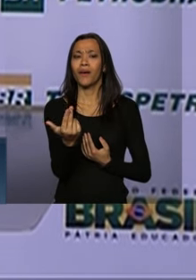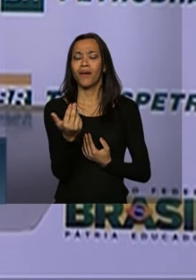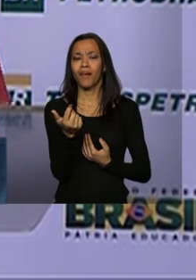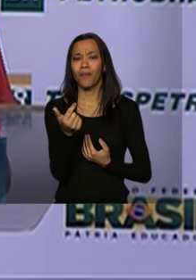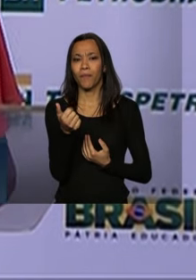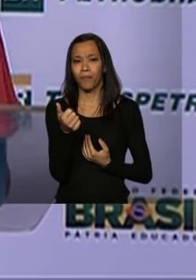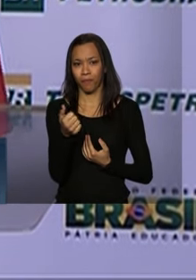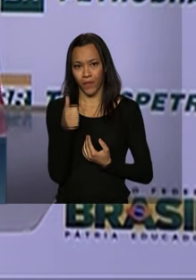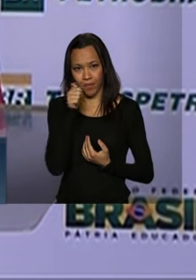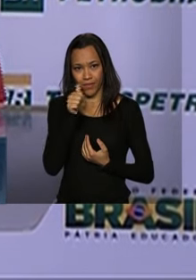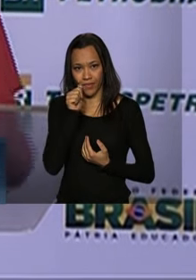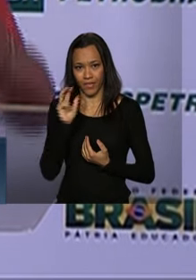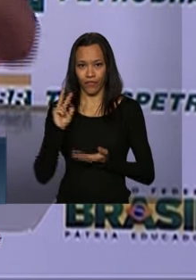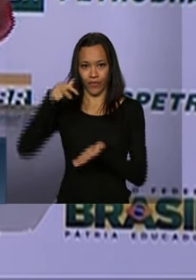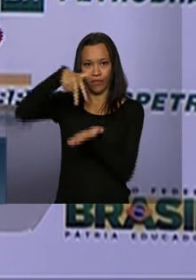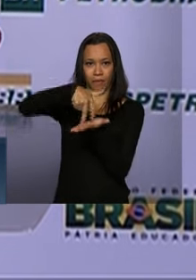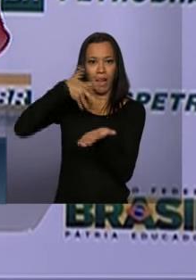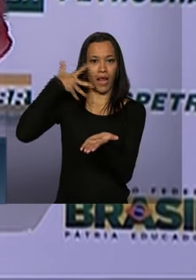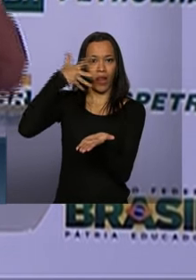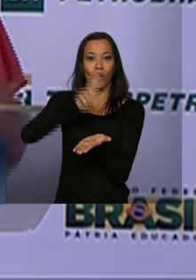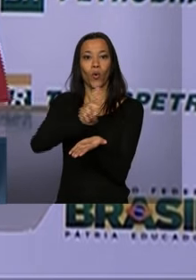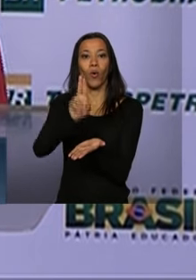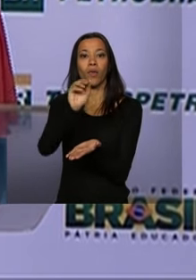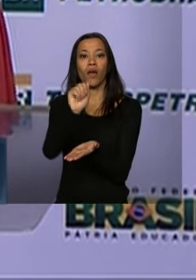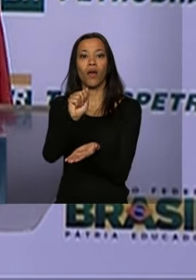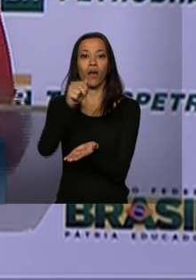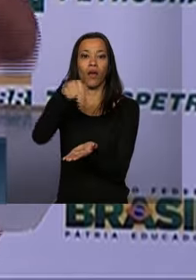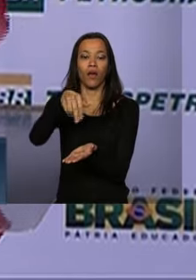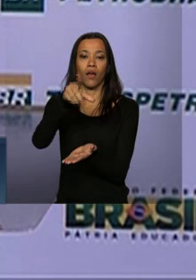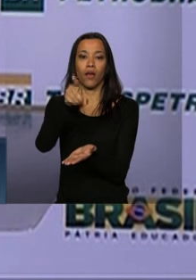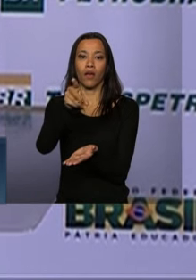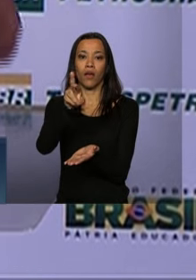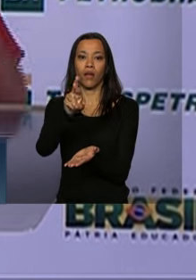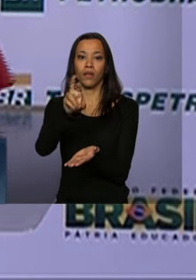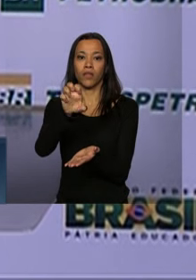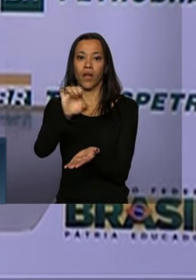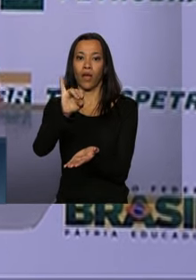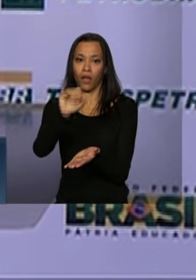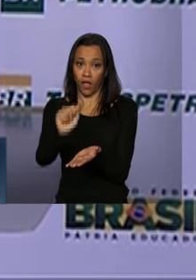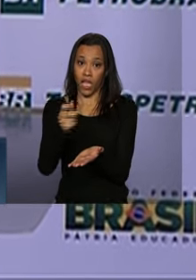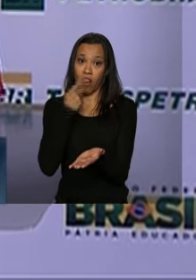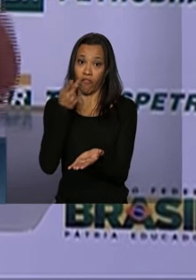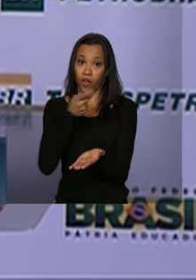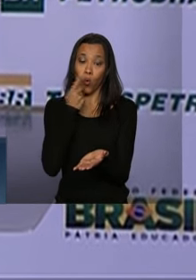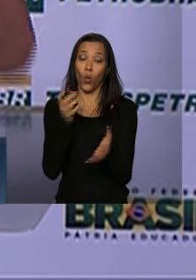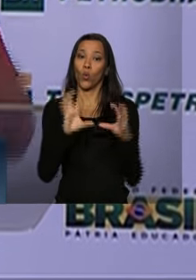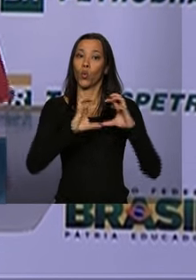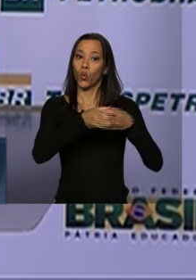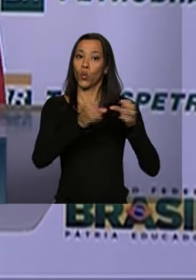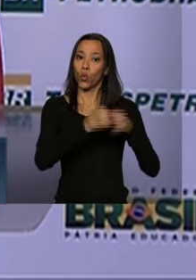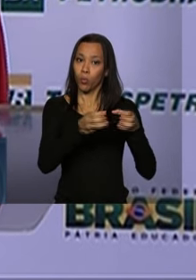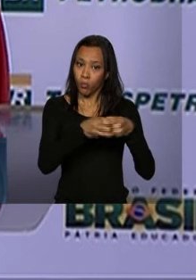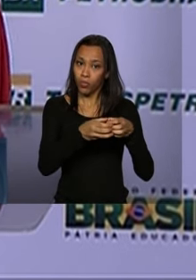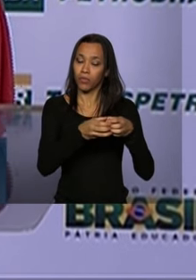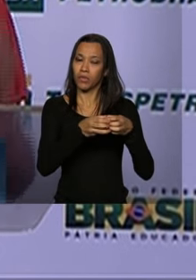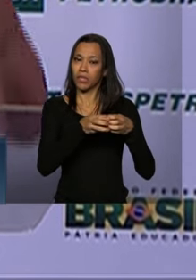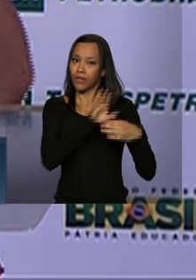a companheira Andréia, quando ela mostrou o grupo de administração que é a família